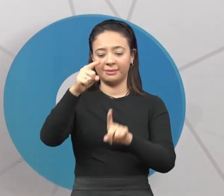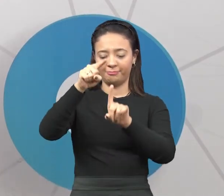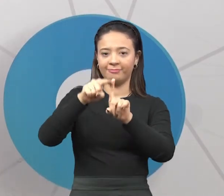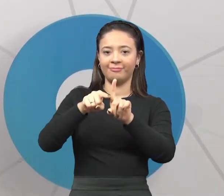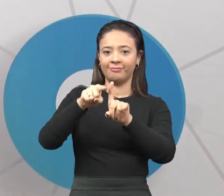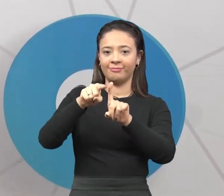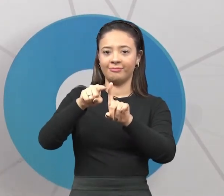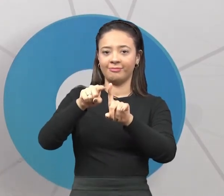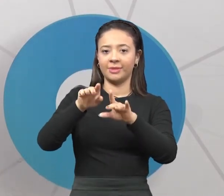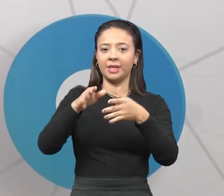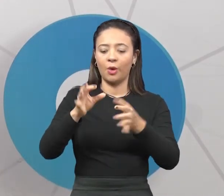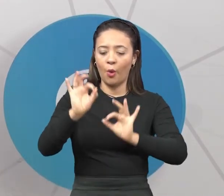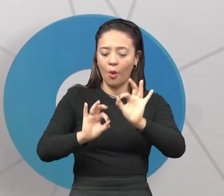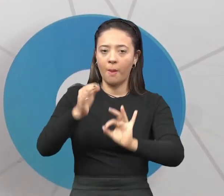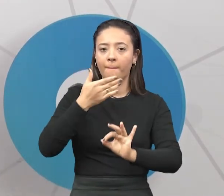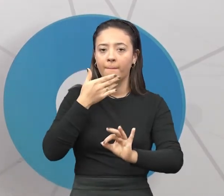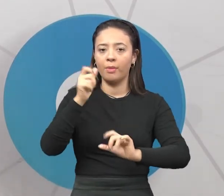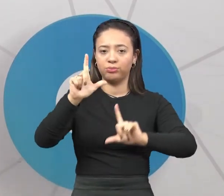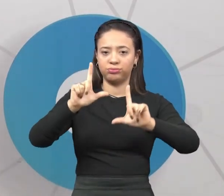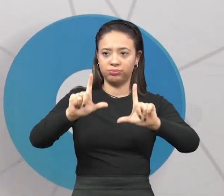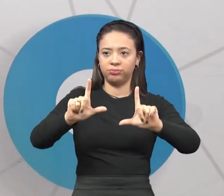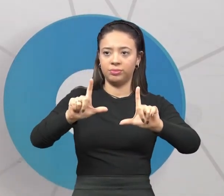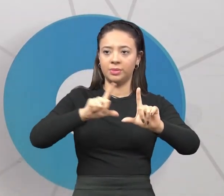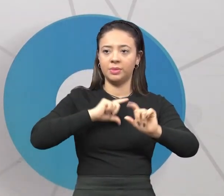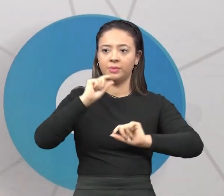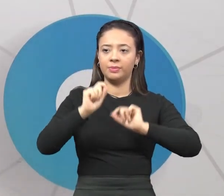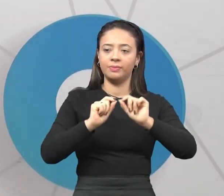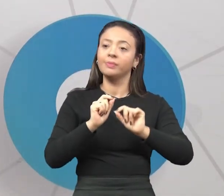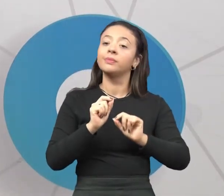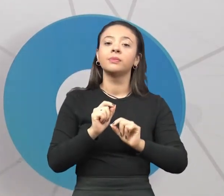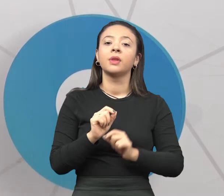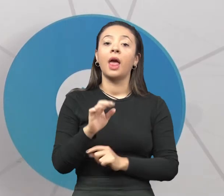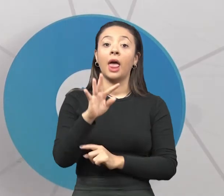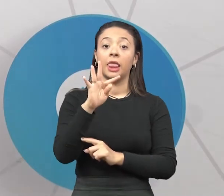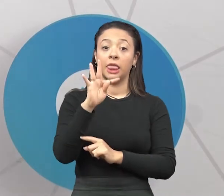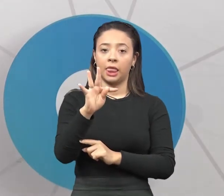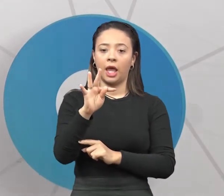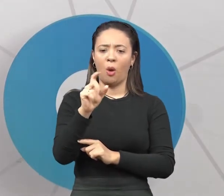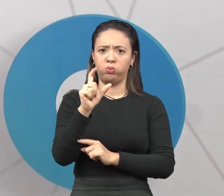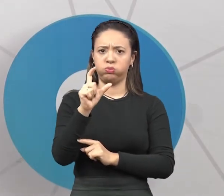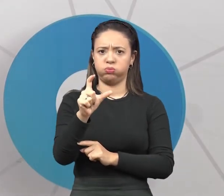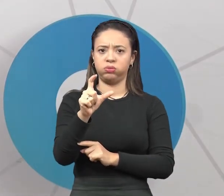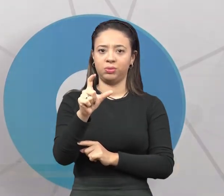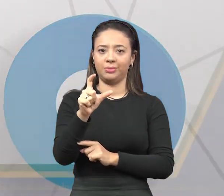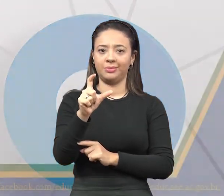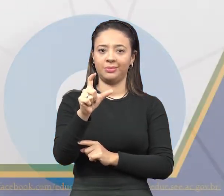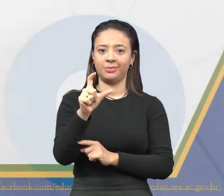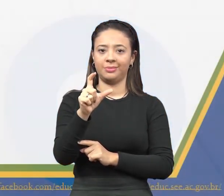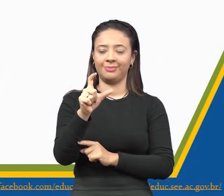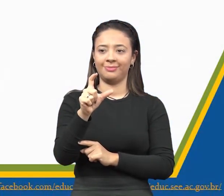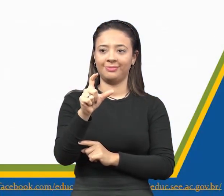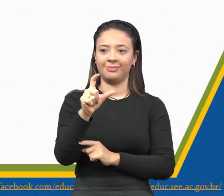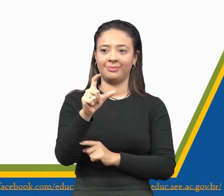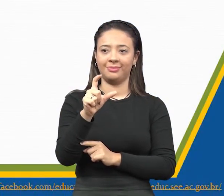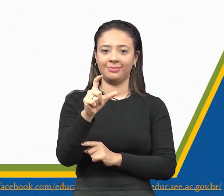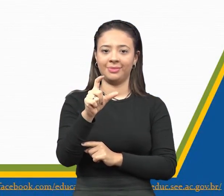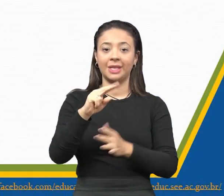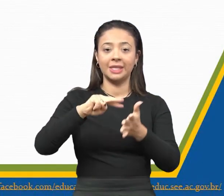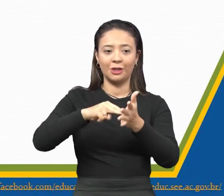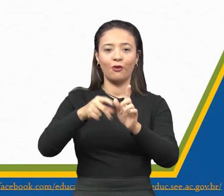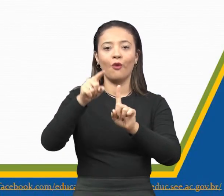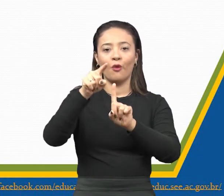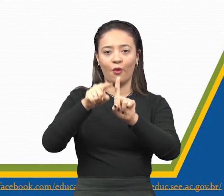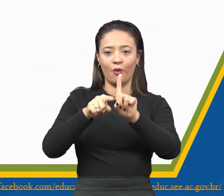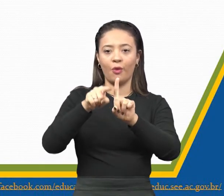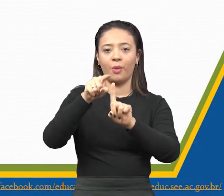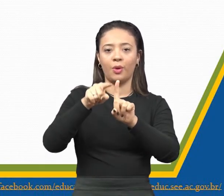essa temperatura de 30 graus. Então, vamos lá, organizando a nossa função, nós vamos ter essa fórmula aí, linda, que você